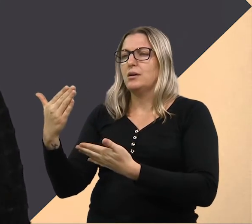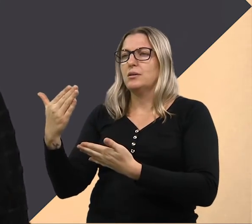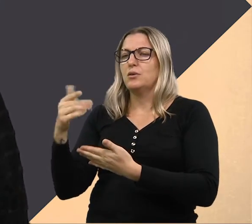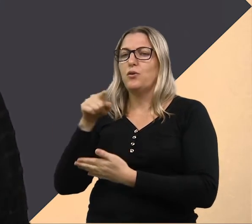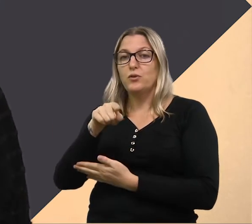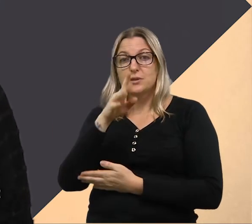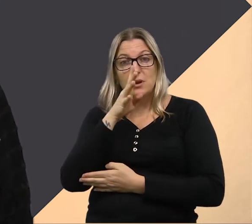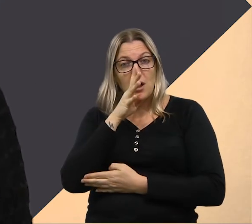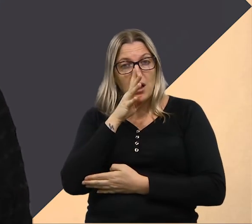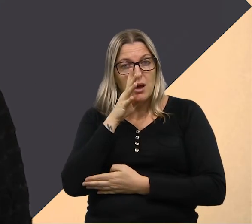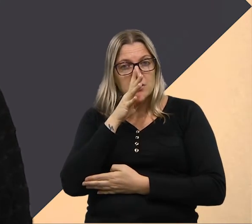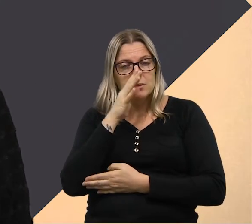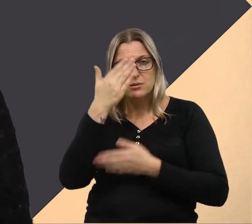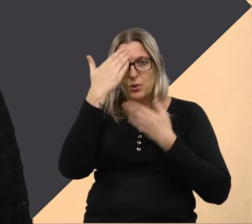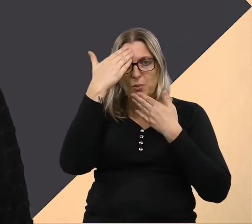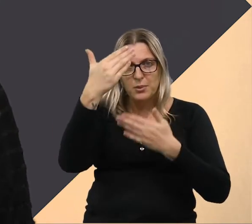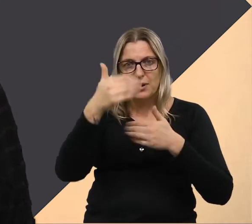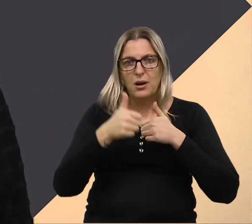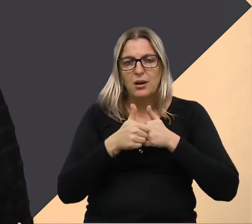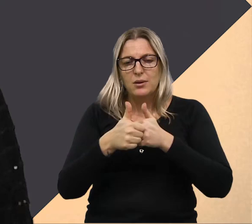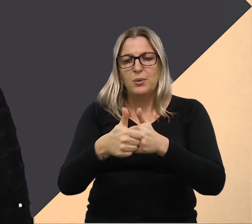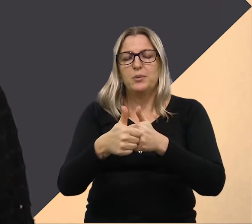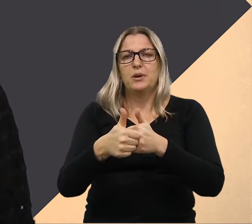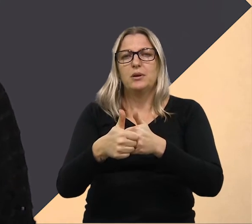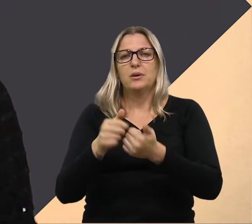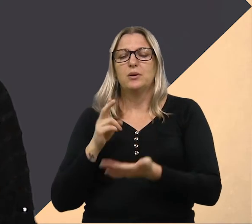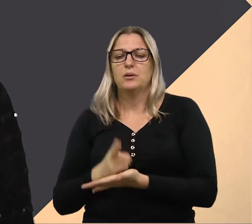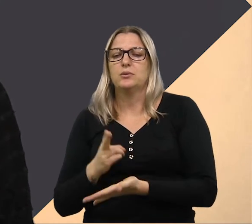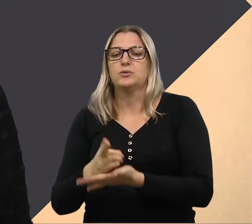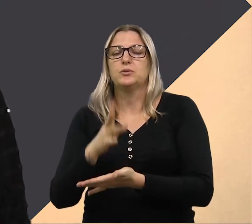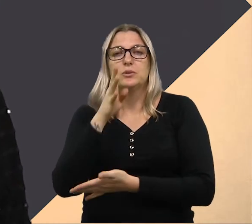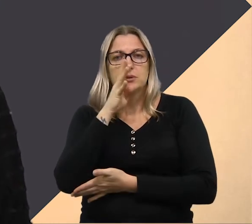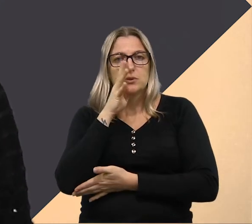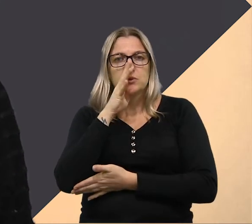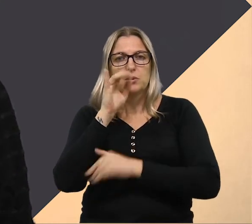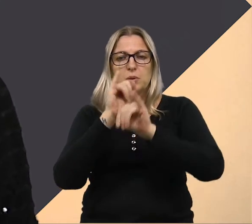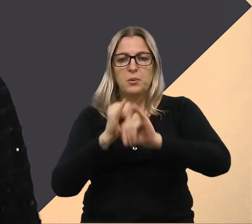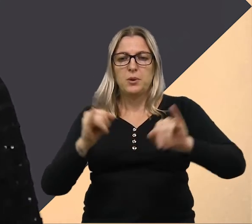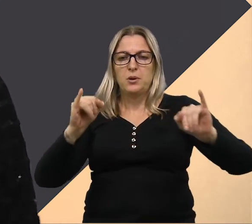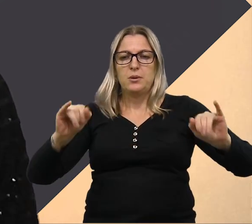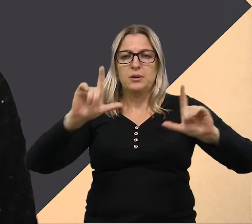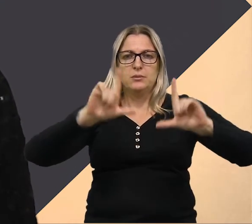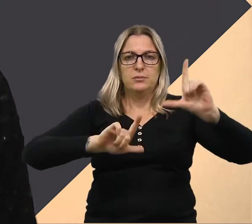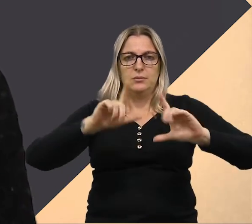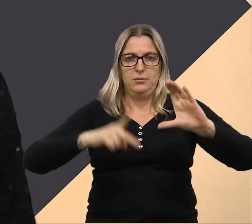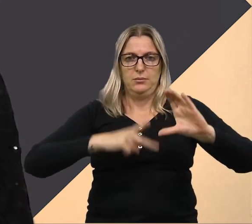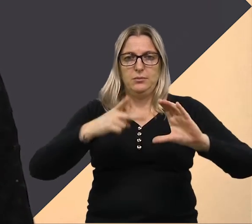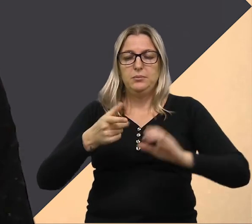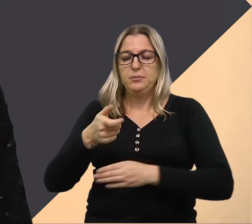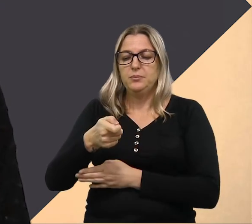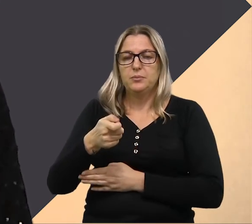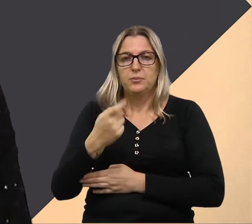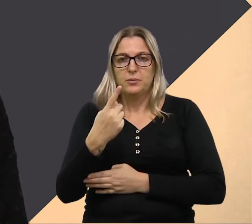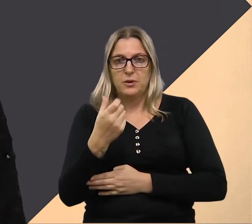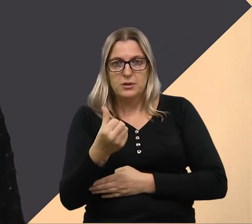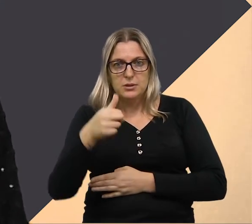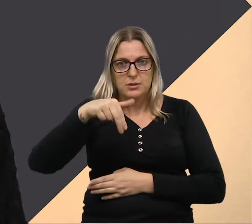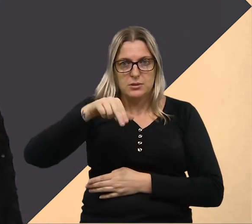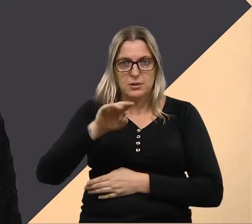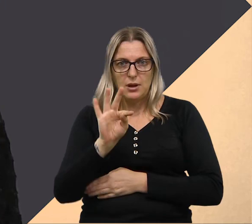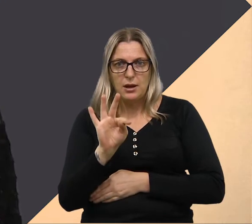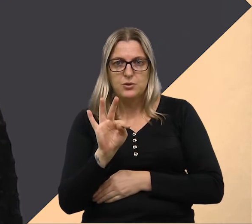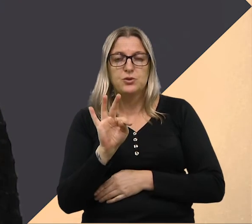E nada e a você que nos assiste obrigada pela sua companhia siga acompanhando a programação da TV Câmara pelo Canal 16 da net